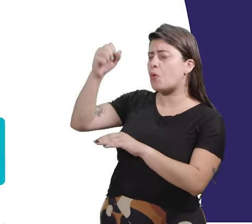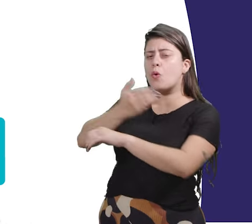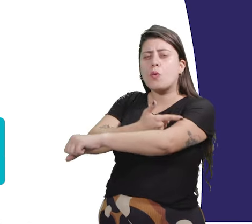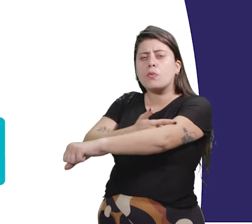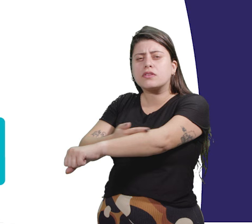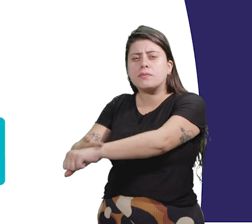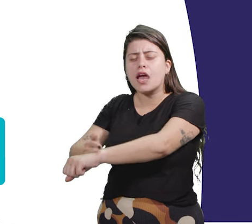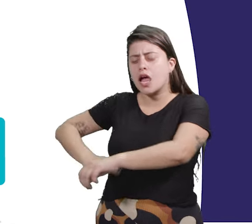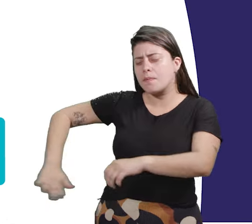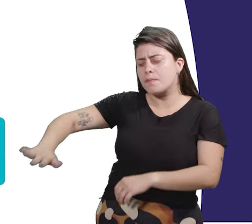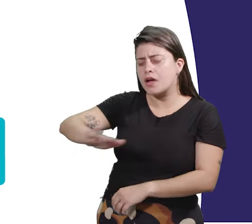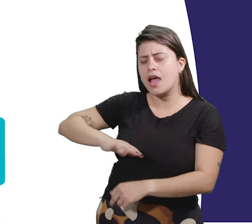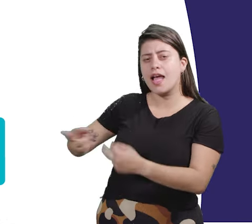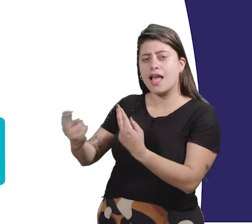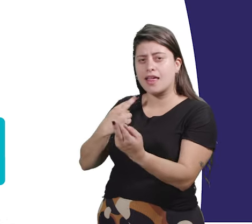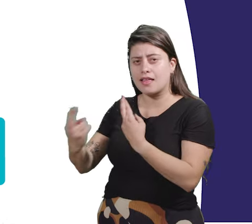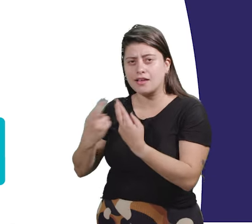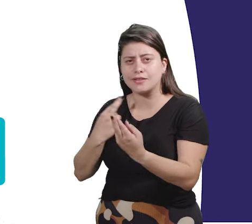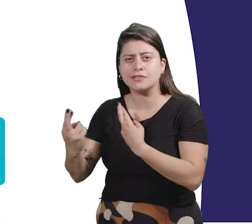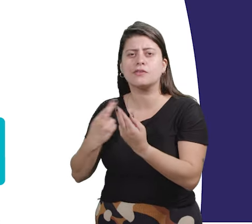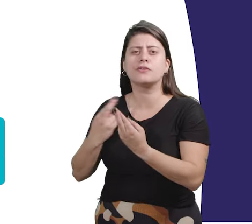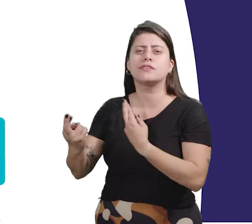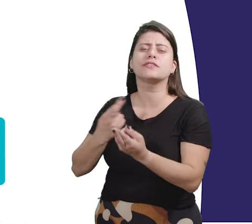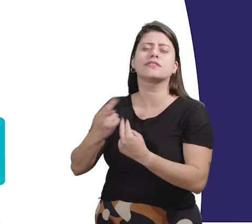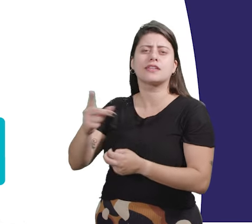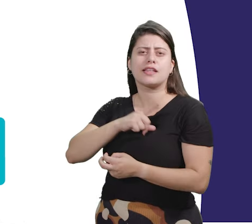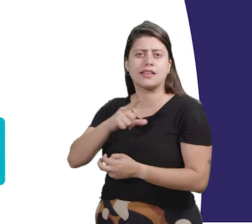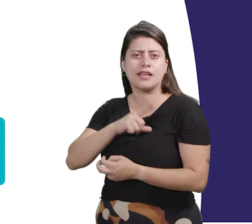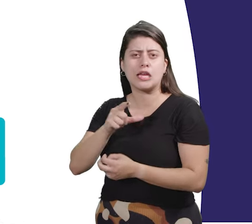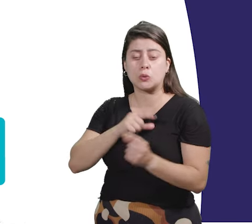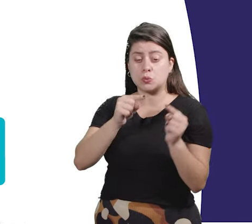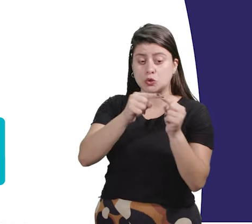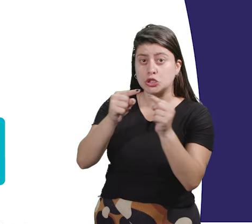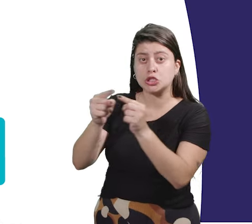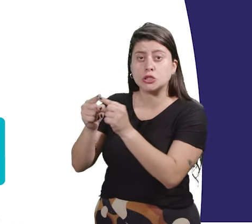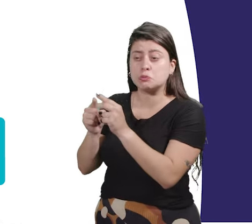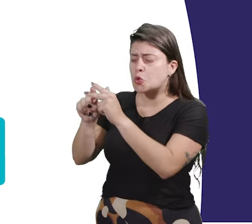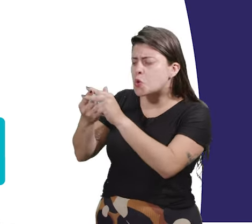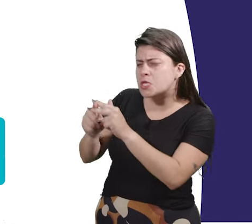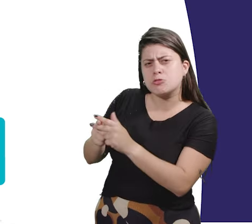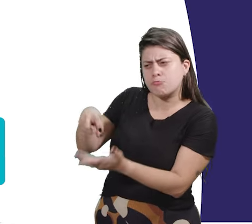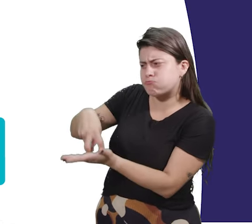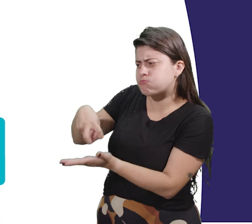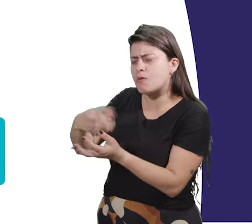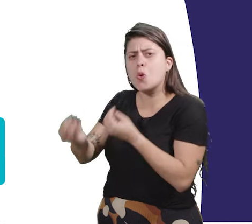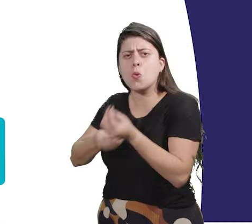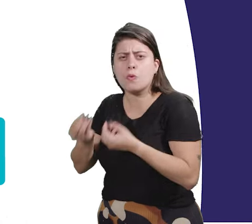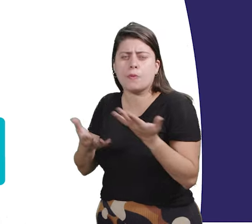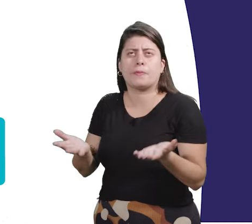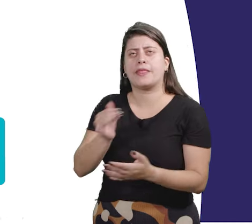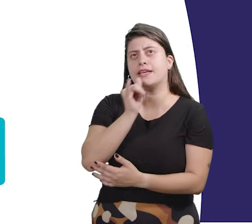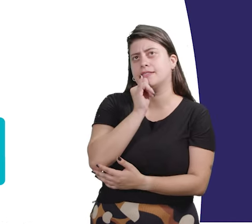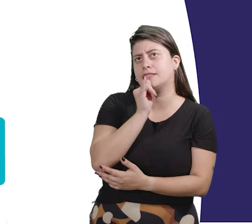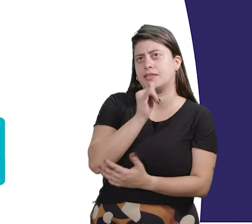são estabelecidas, os tipos de correções que são estabelecidas. Por exemplo, se eu estabeleço com meu filho